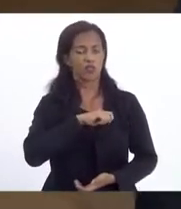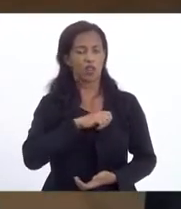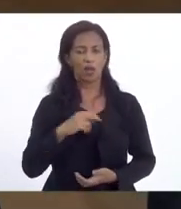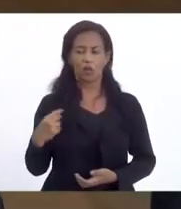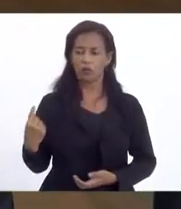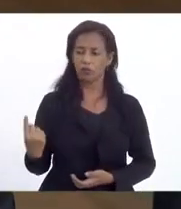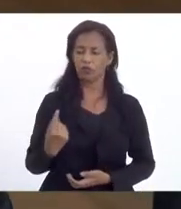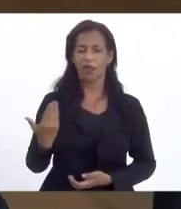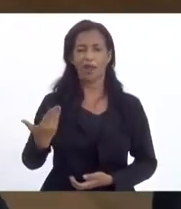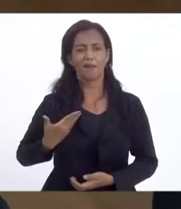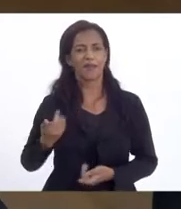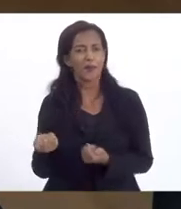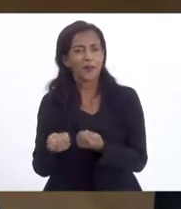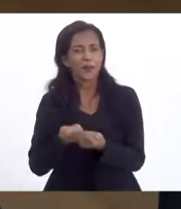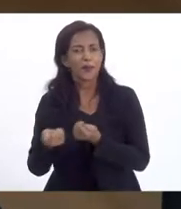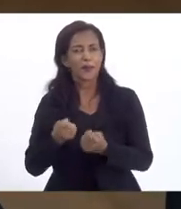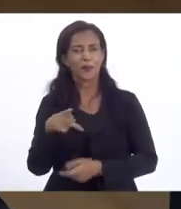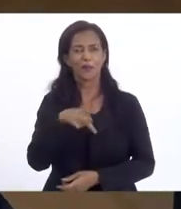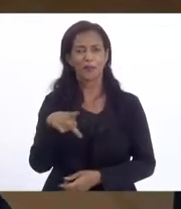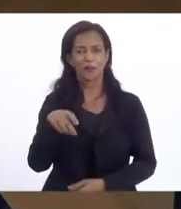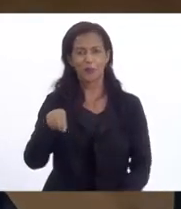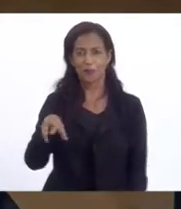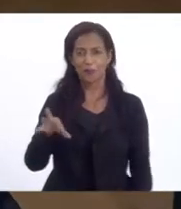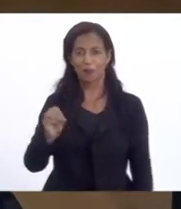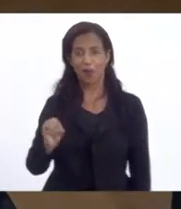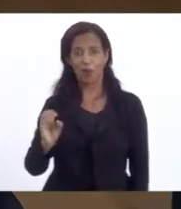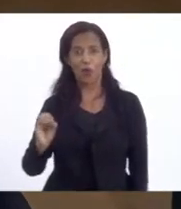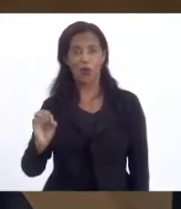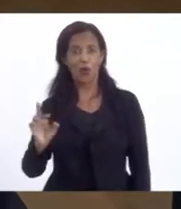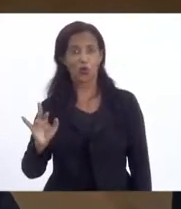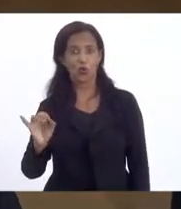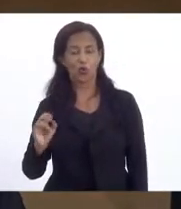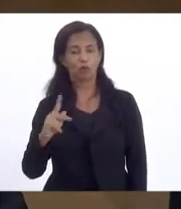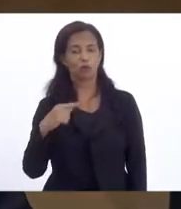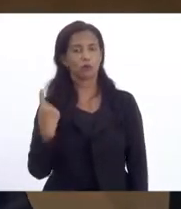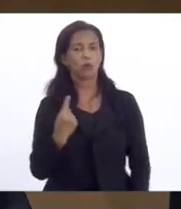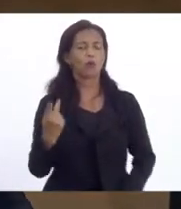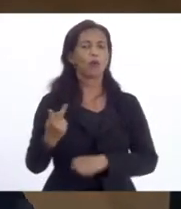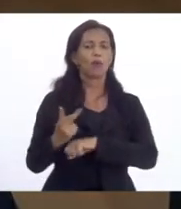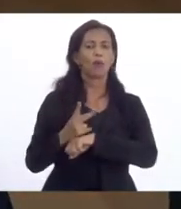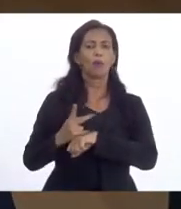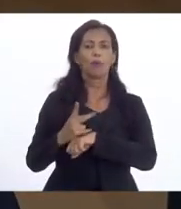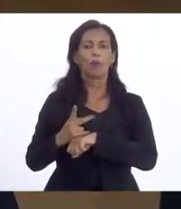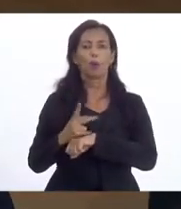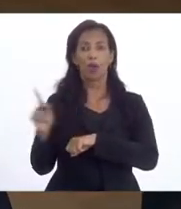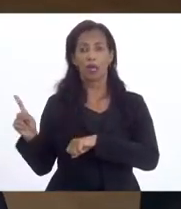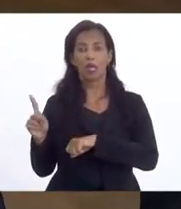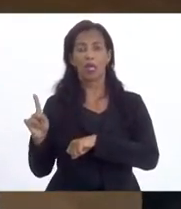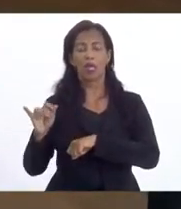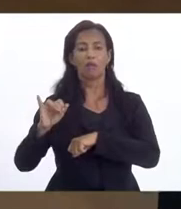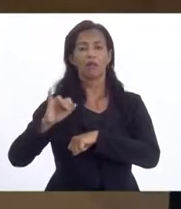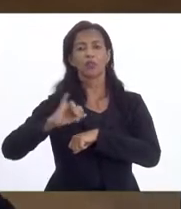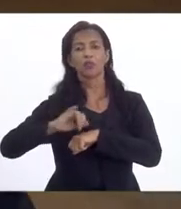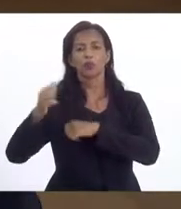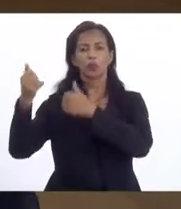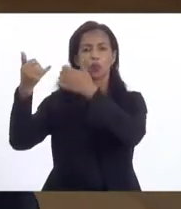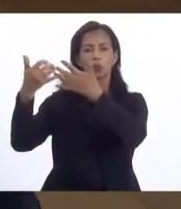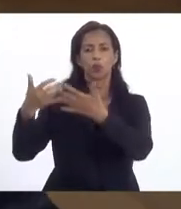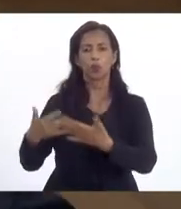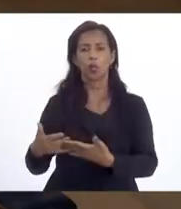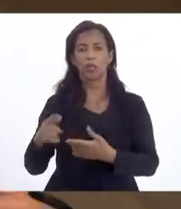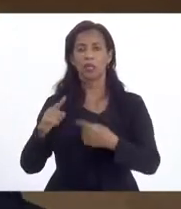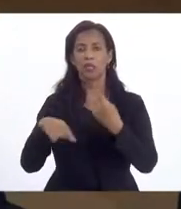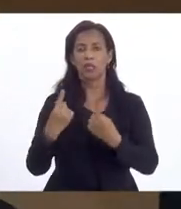o nosso amigo, o nosso economista, professor Mauro Osório. Depois vamos procurar, ele vai fazer uma exposição, depois vamos procurar